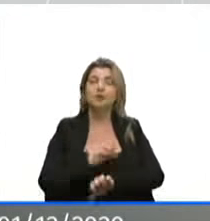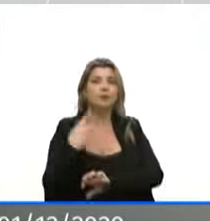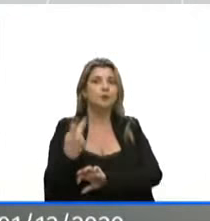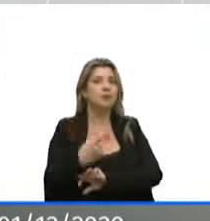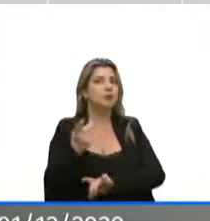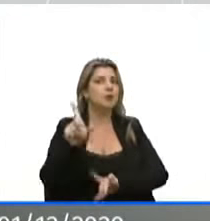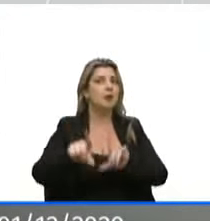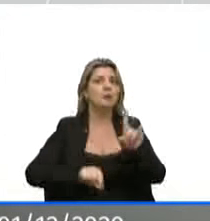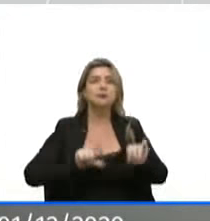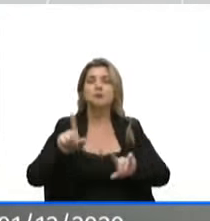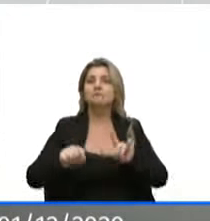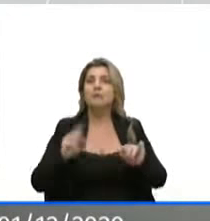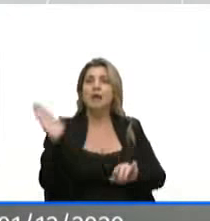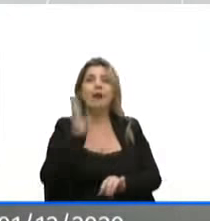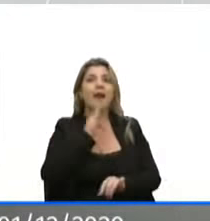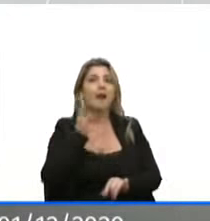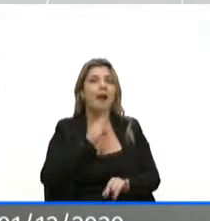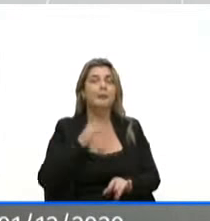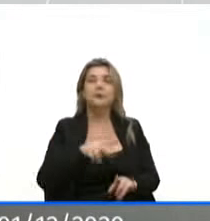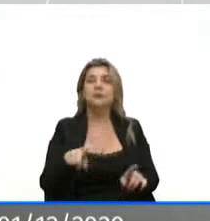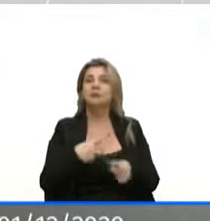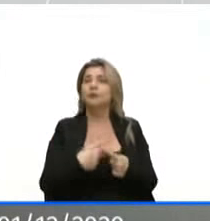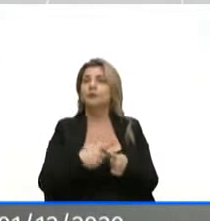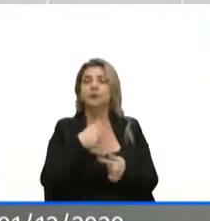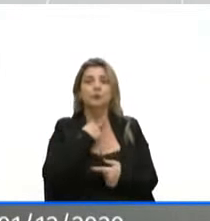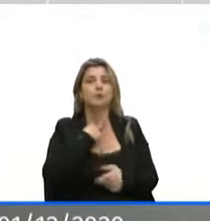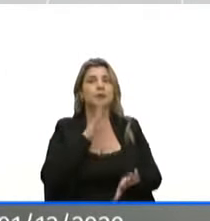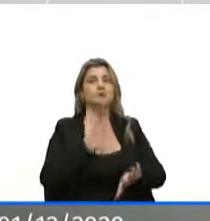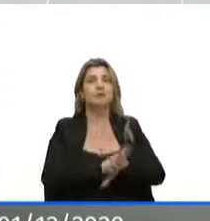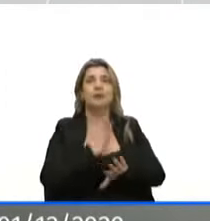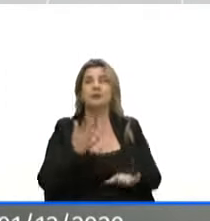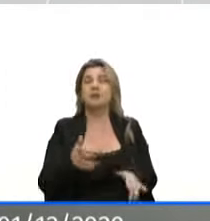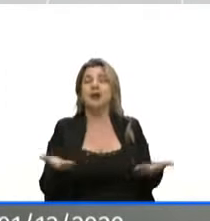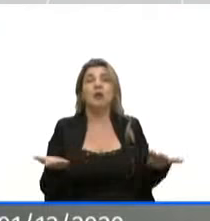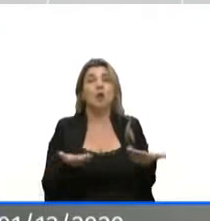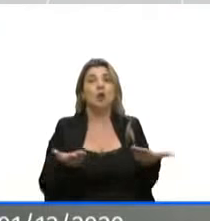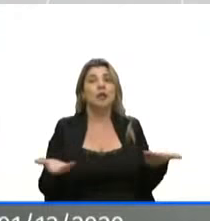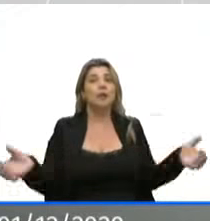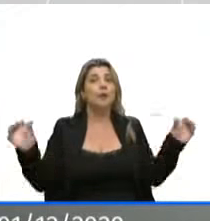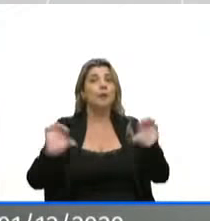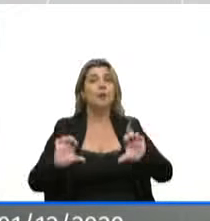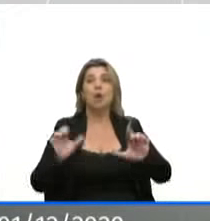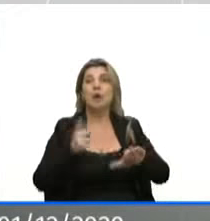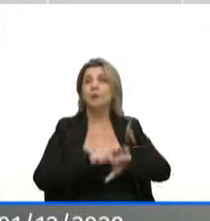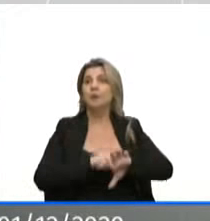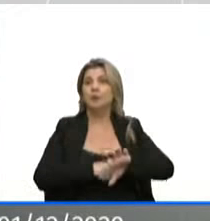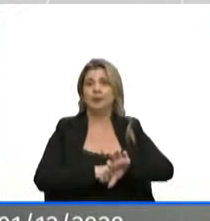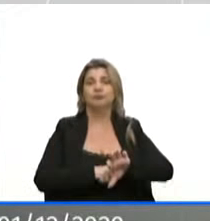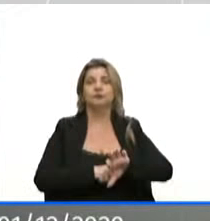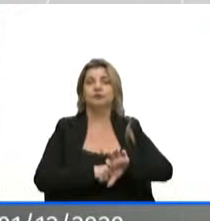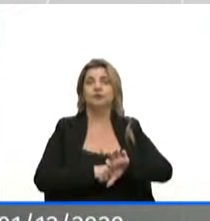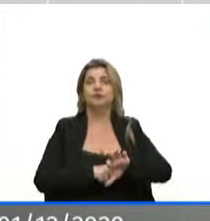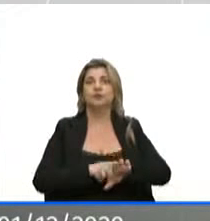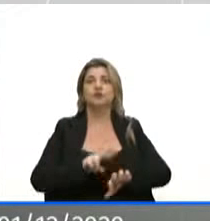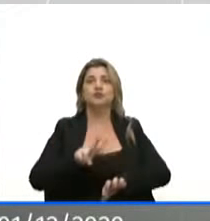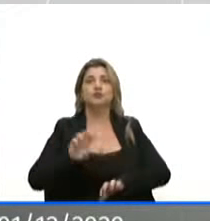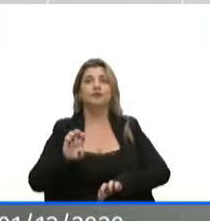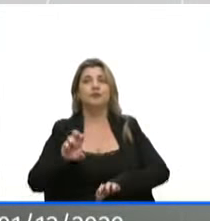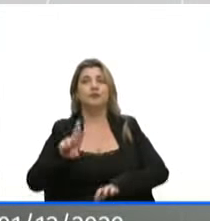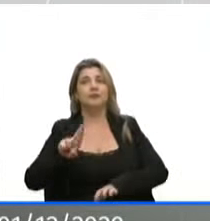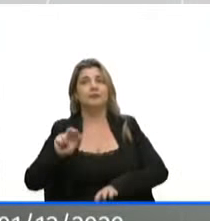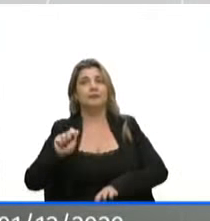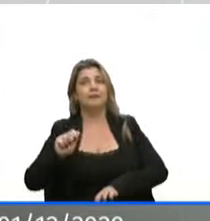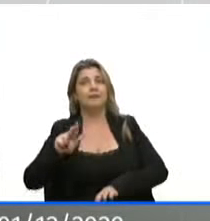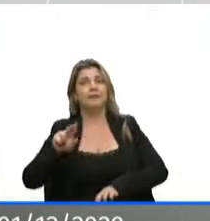de imediato contra isso aí, que nós não podemos mais. Estamos entrando no pior momento, que é um momento de veraneio, né? Que é o momento